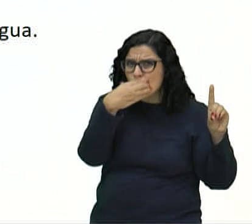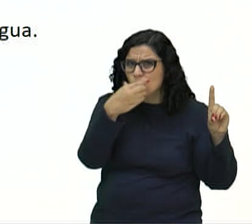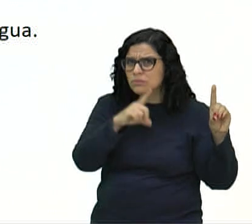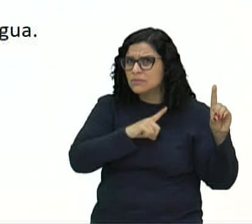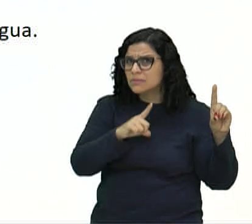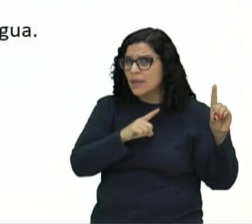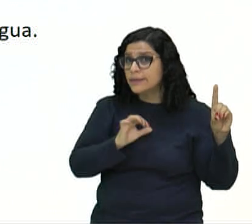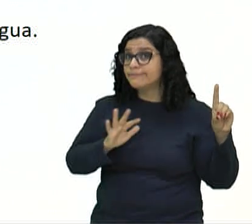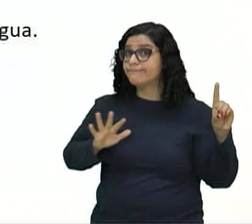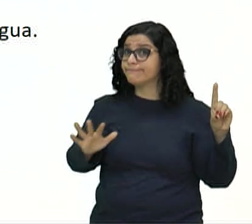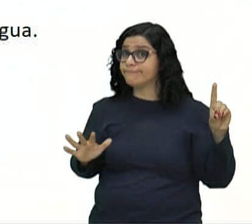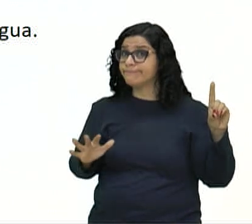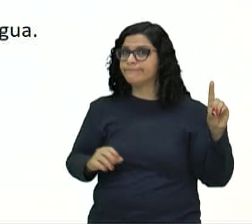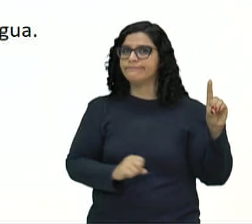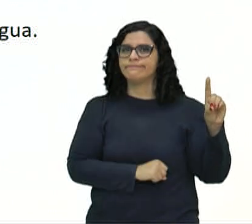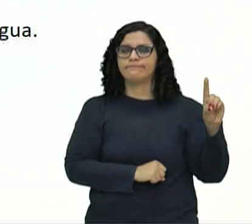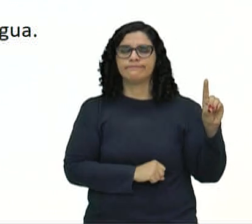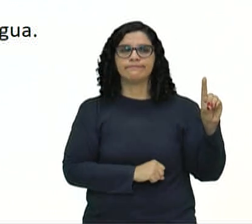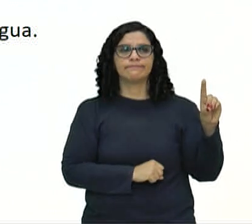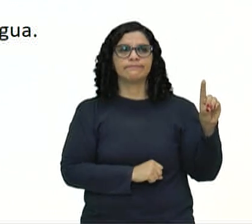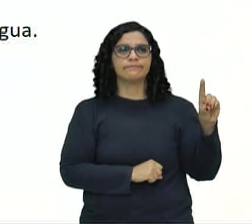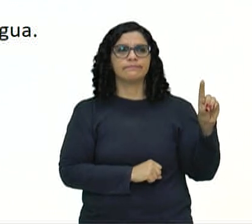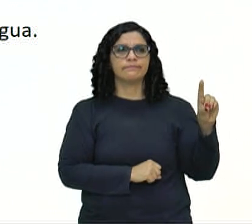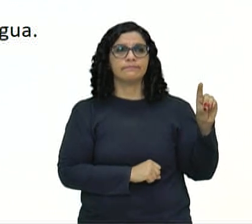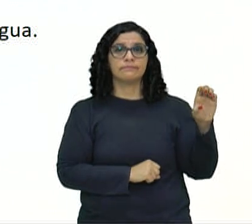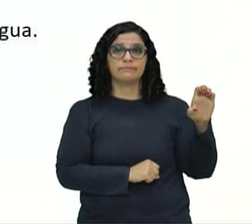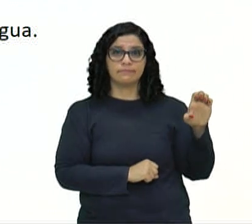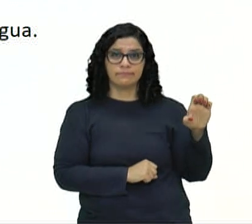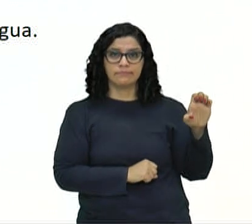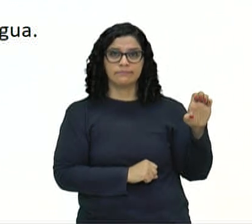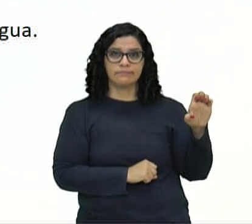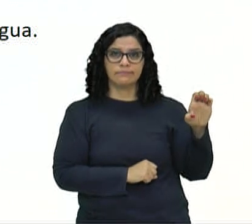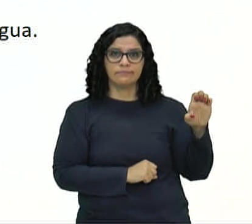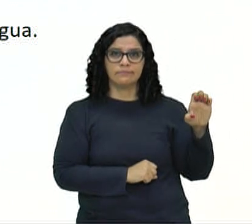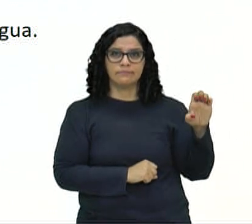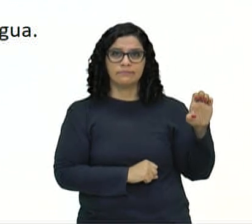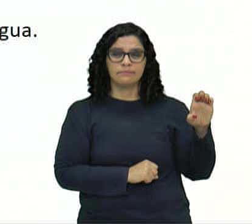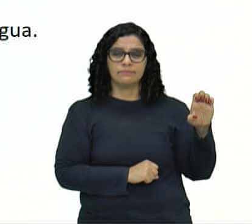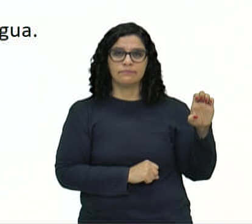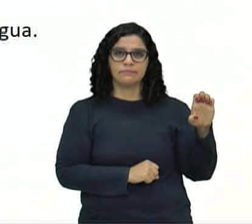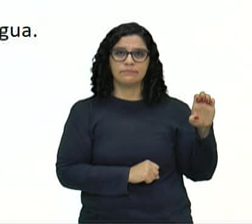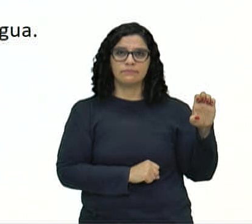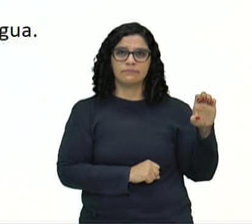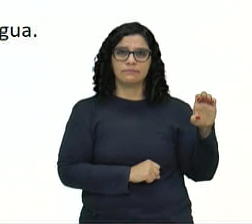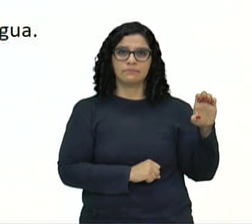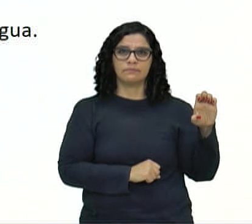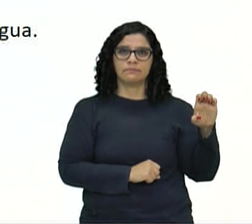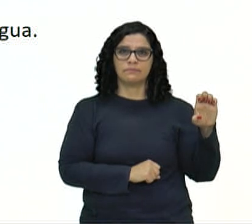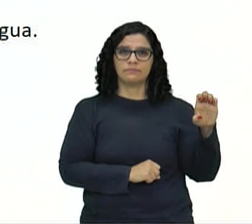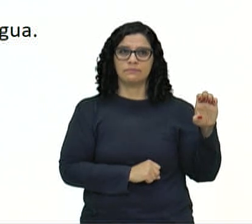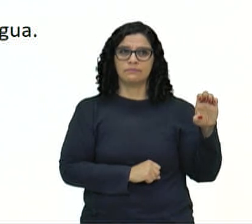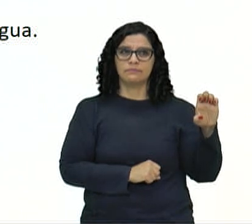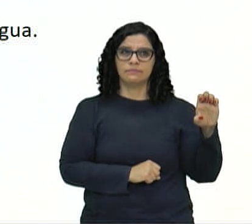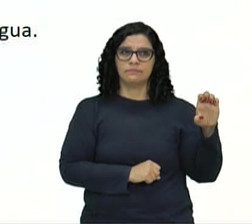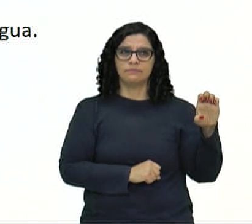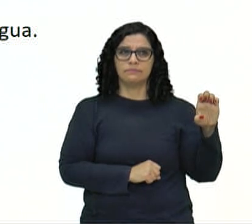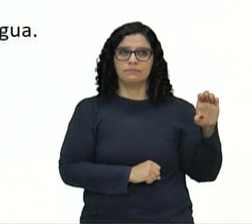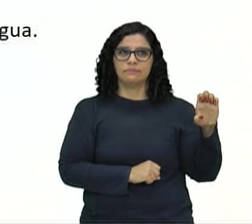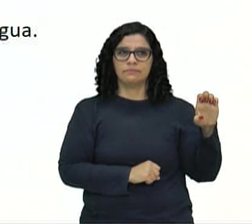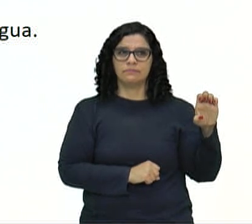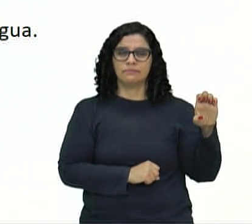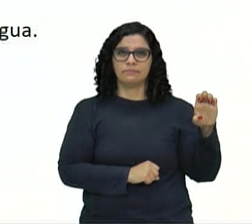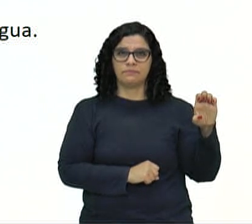são dispersados pela água? E. As briófitas necessitam de água para reprodução, pois